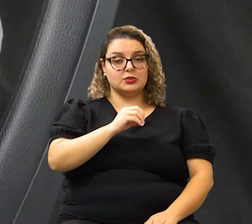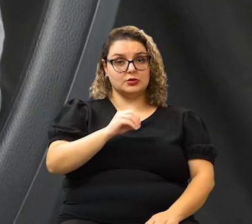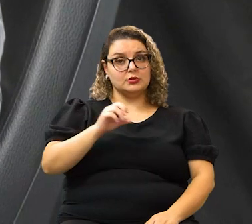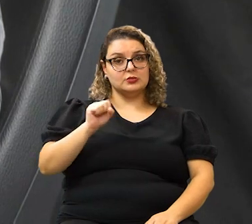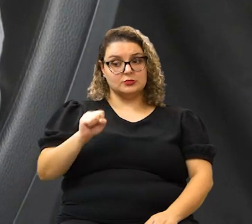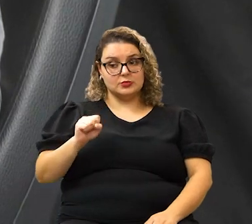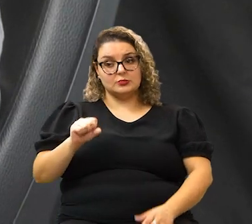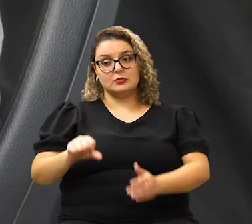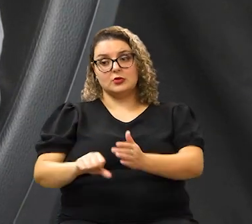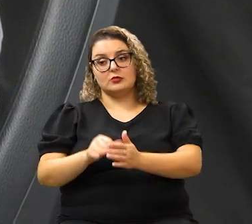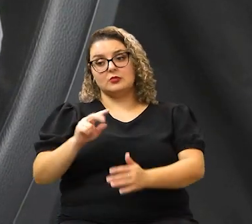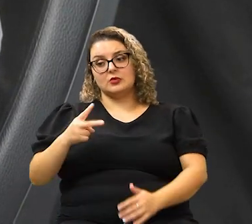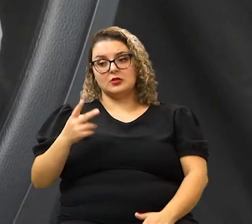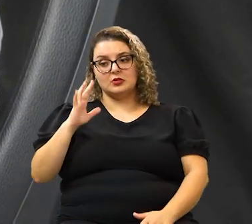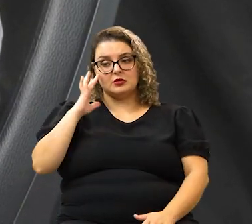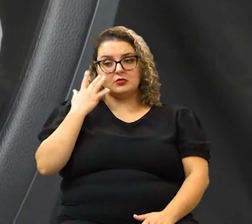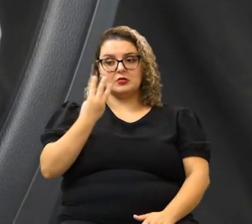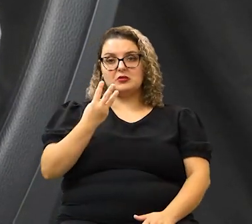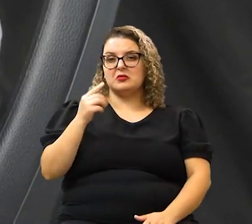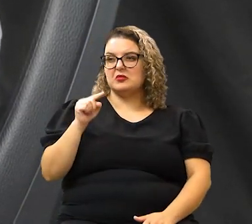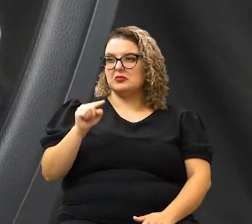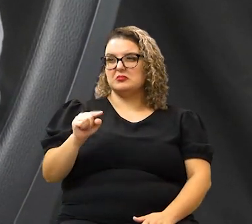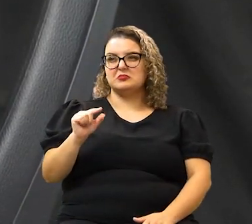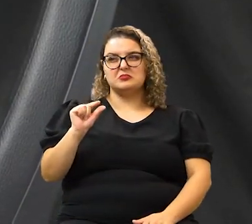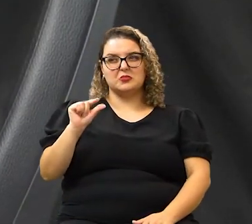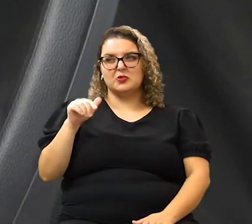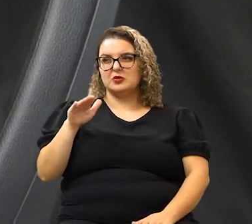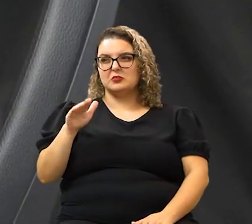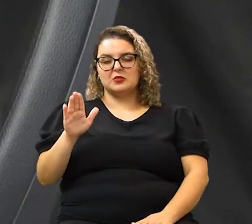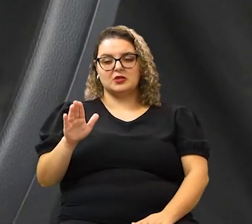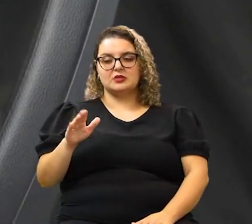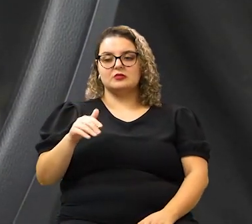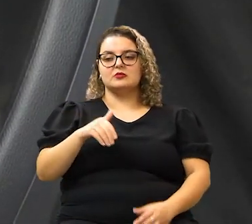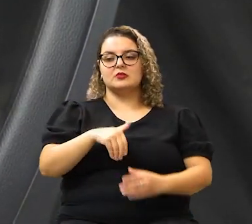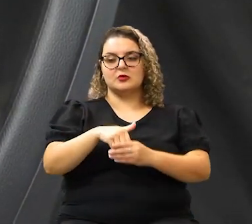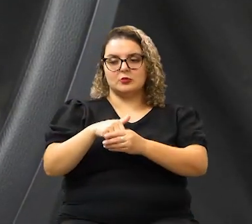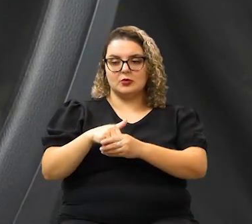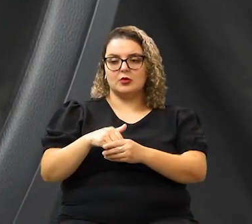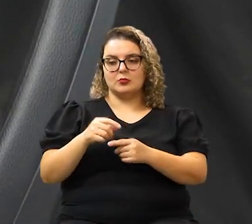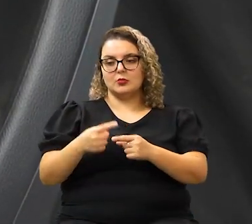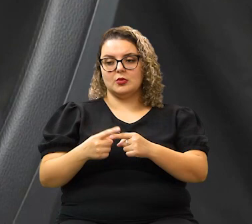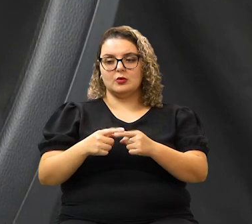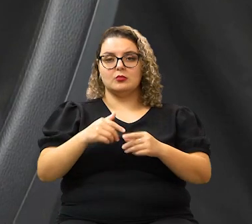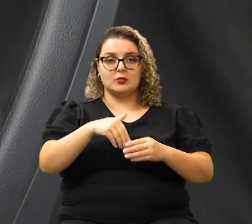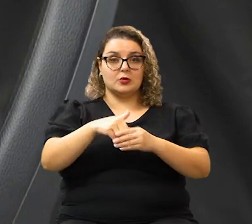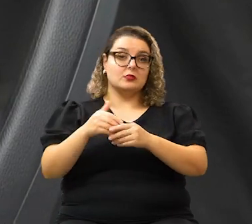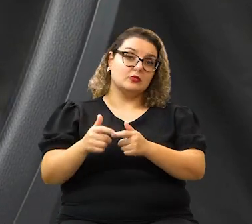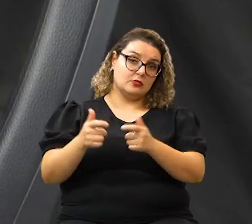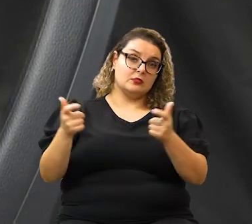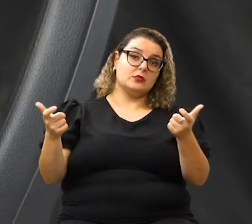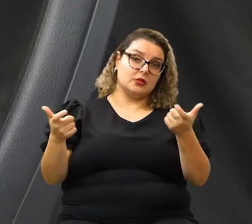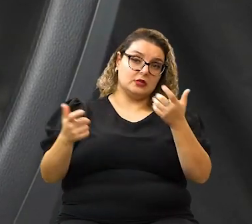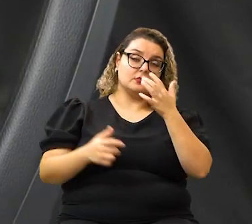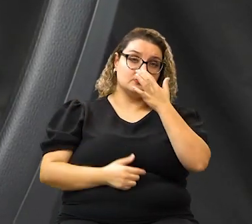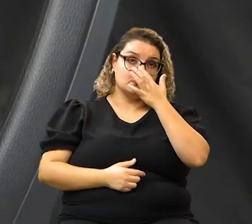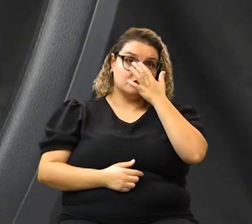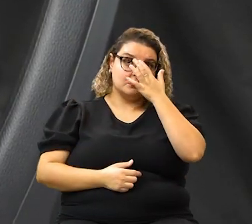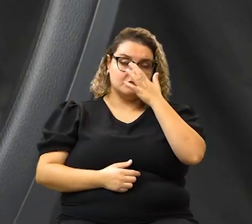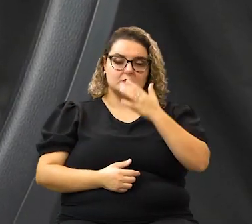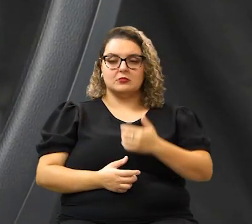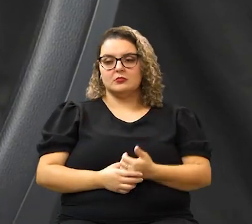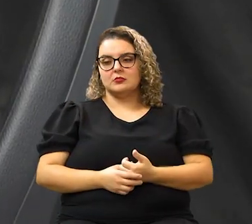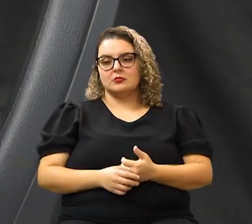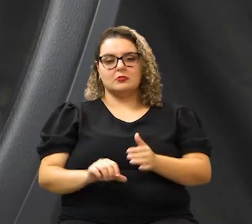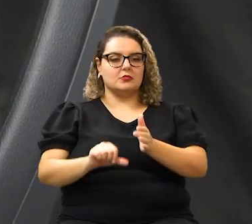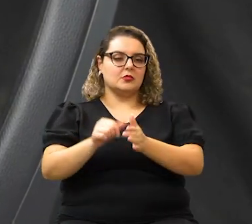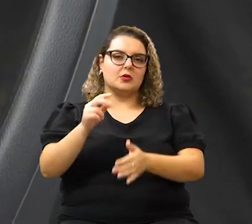época, 3.000 e poucos votos. Sim. Porque foi uma votação alta, né, perto, assim, primeira vez, foi uma